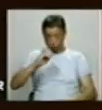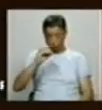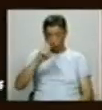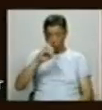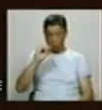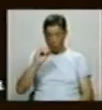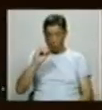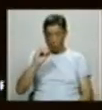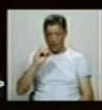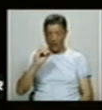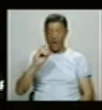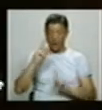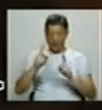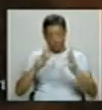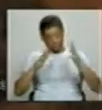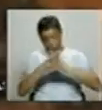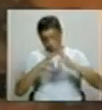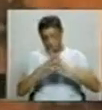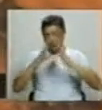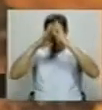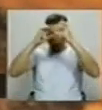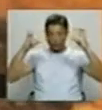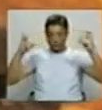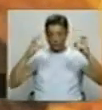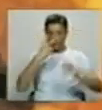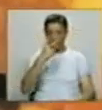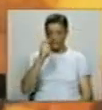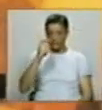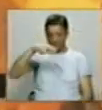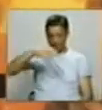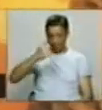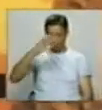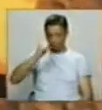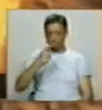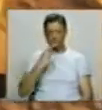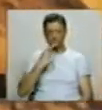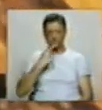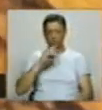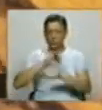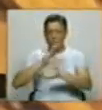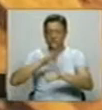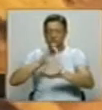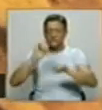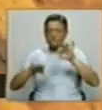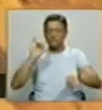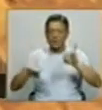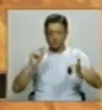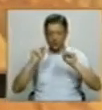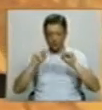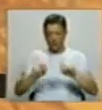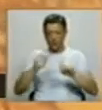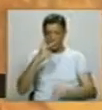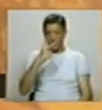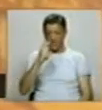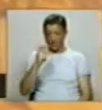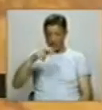É sobretudo nas nuvens. E, portanto, se queremos perceber o que é que se passa com esta absorção extra em Vênus, temos